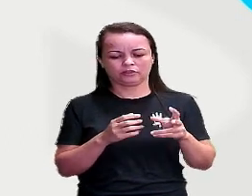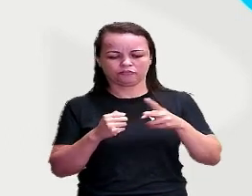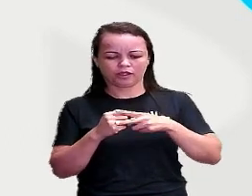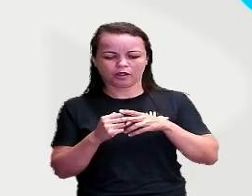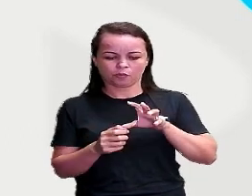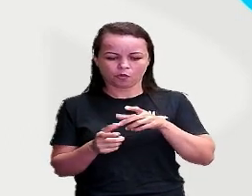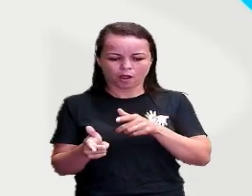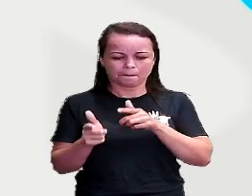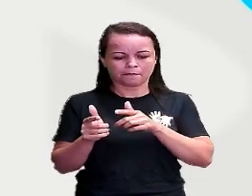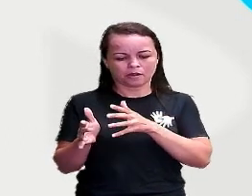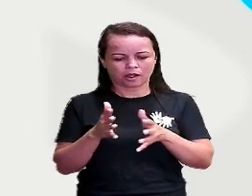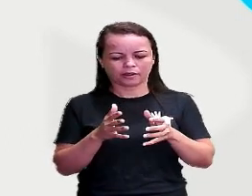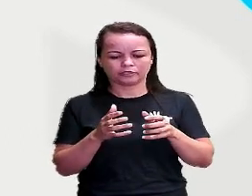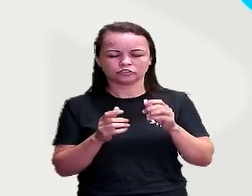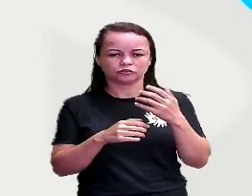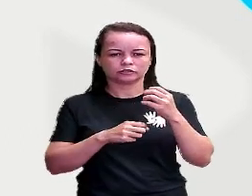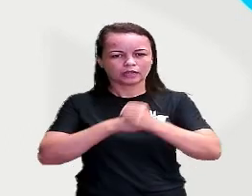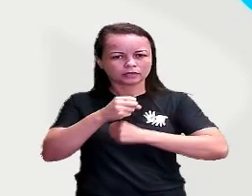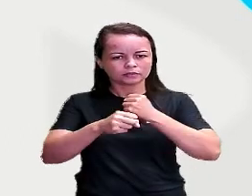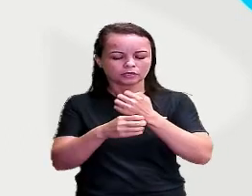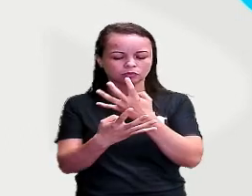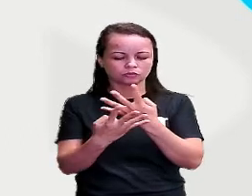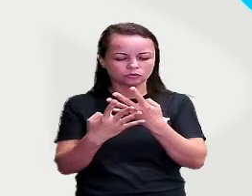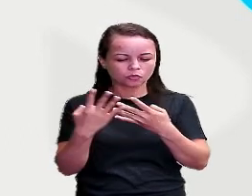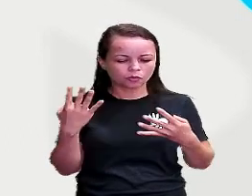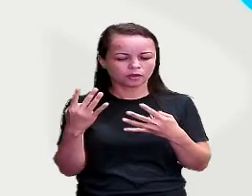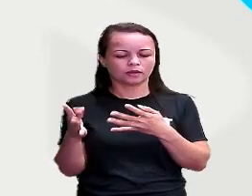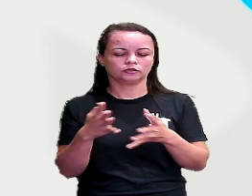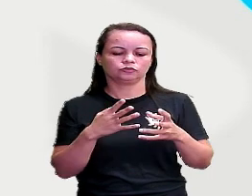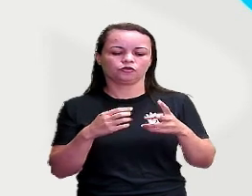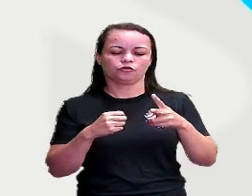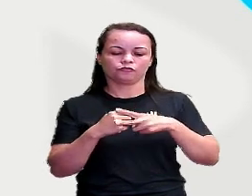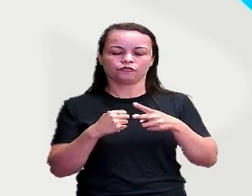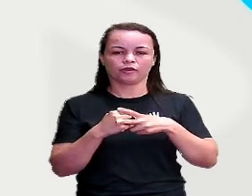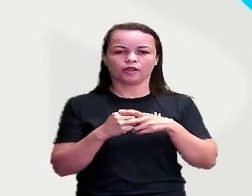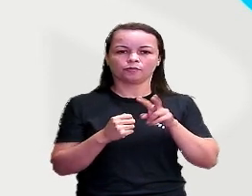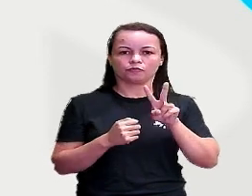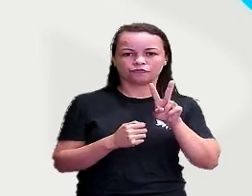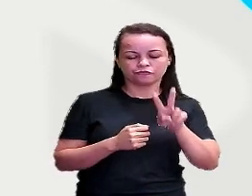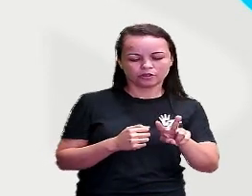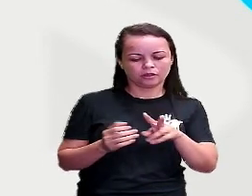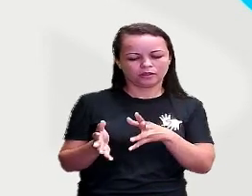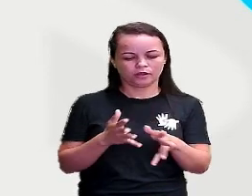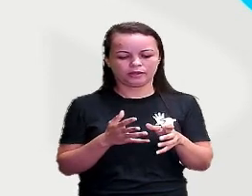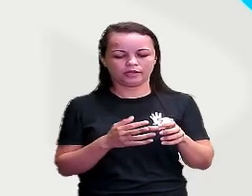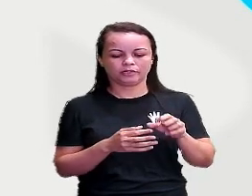pode ser saudável ou o verbo ser.